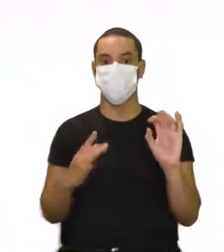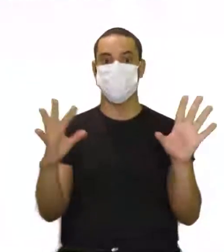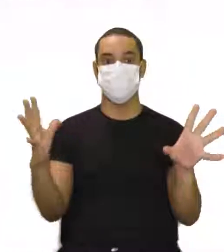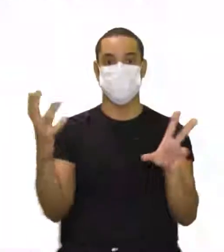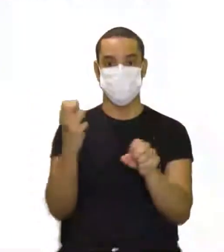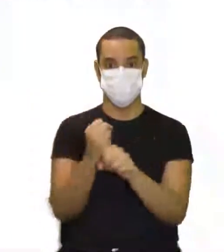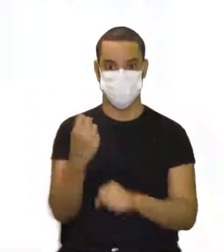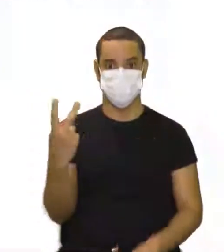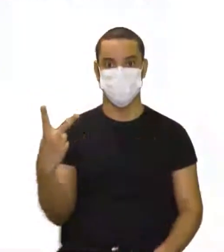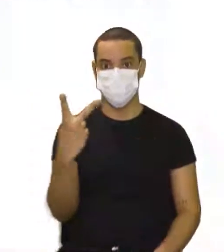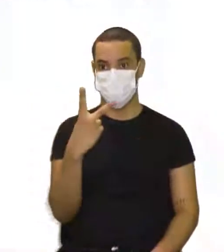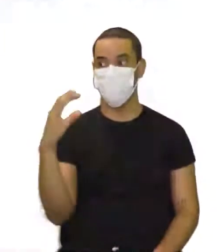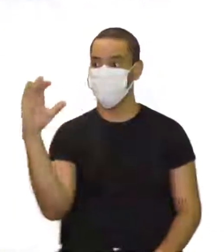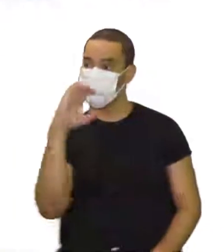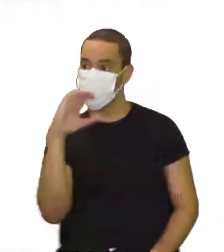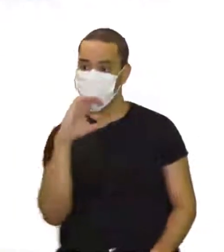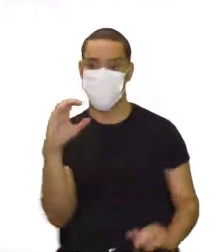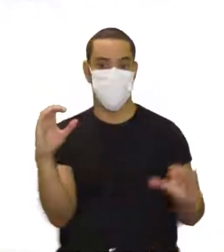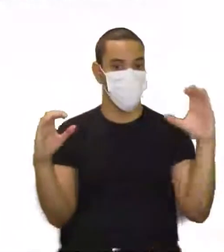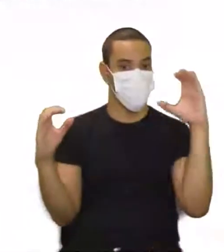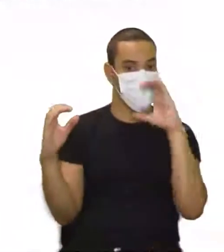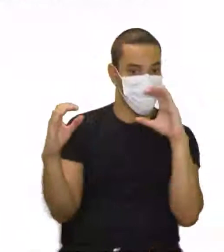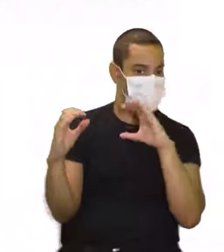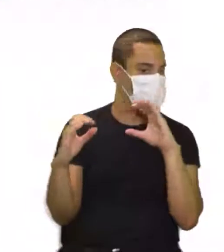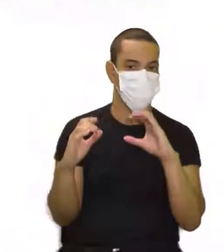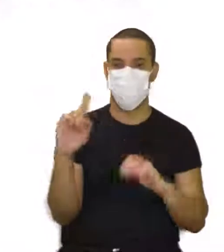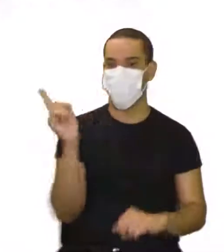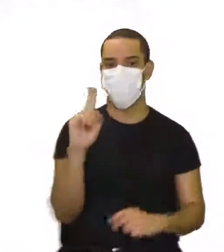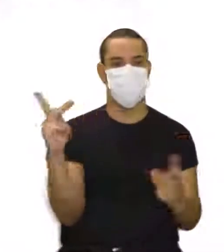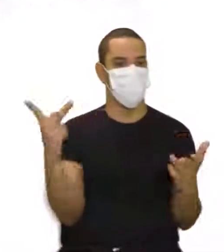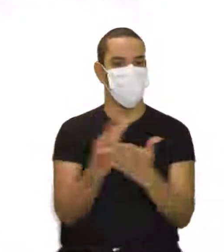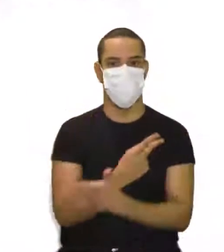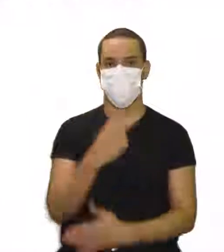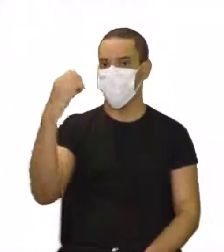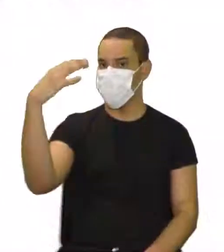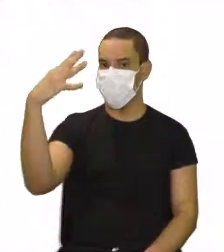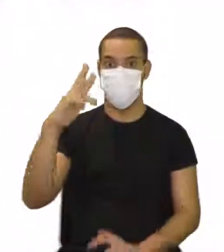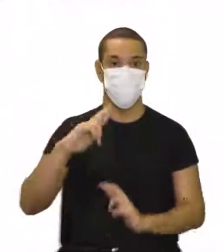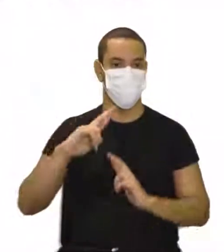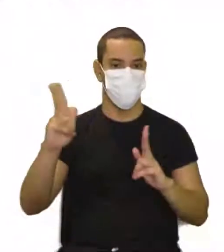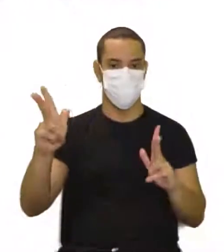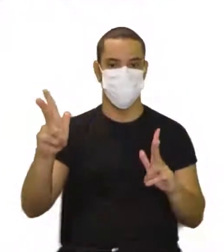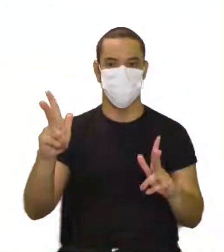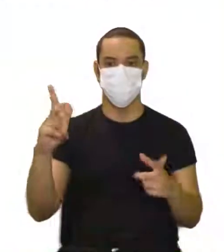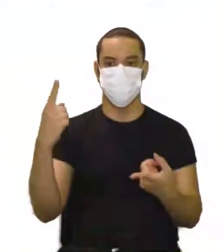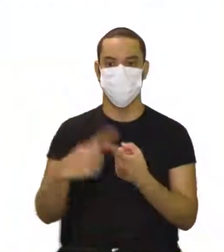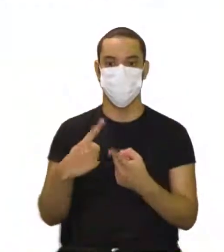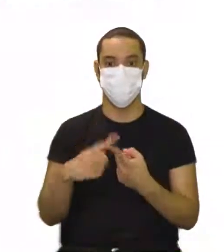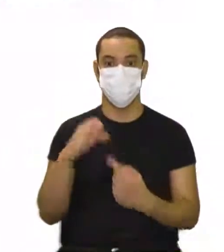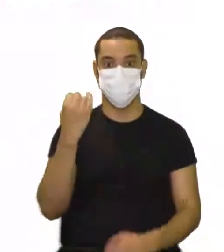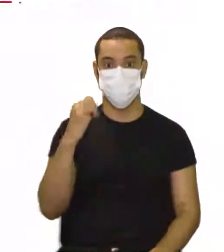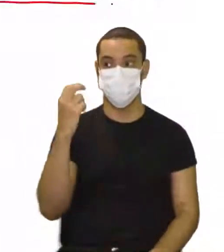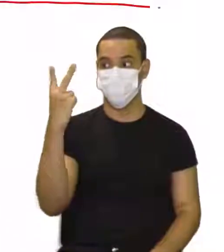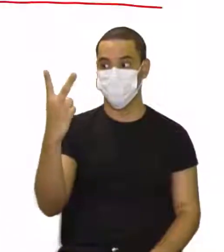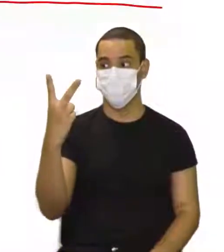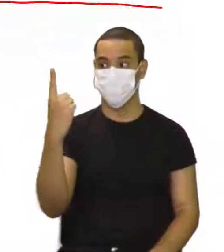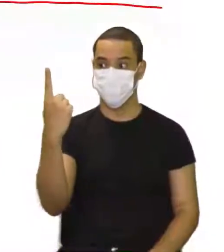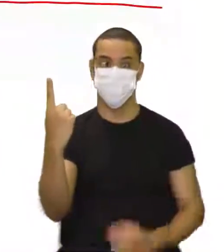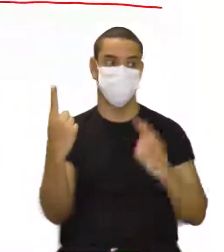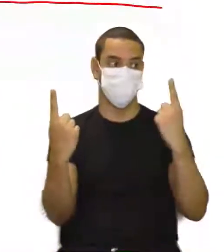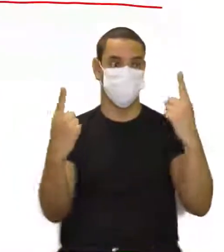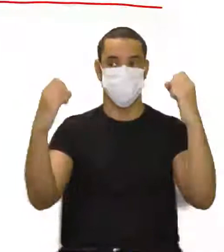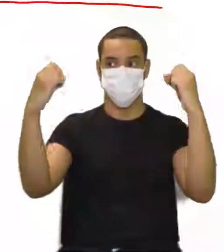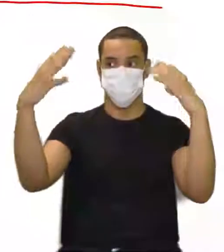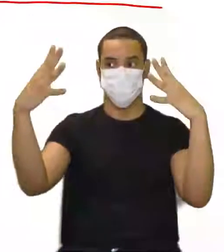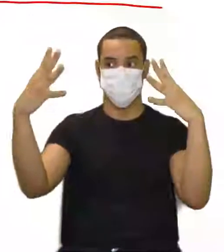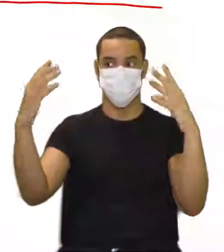duas velocidades. Isso não acontece com a velocidade da luz. Se dois feixes de luz cruzam-se